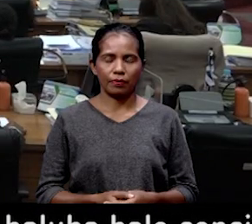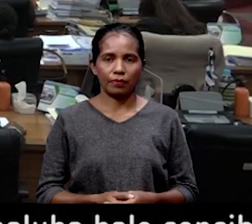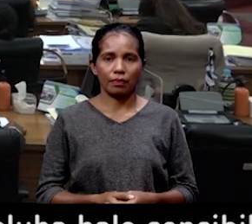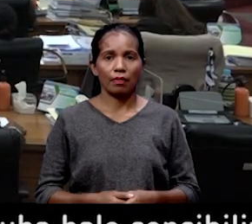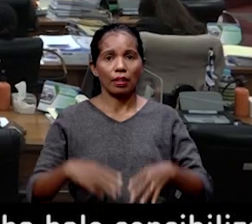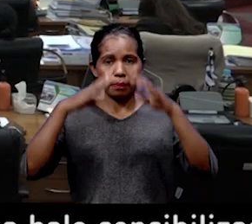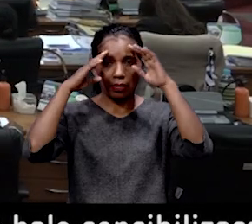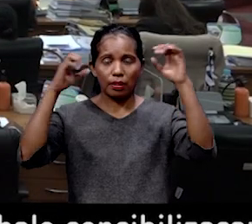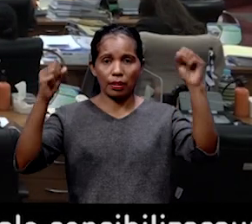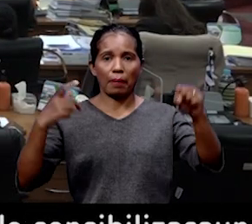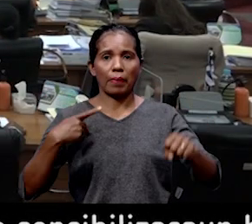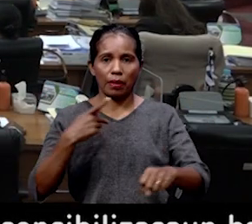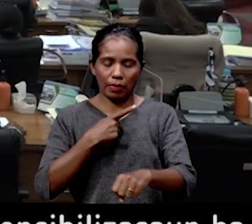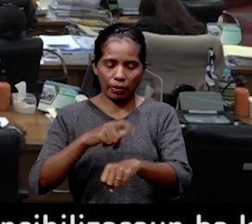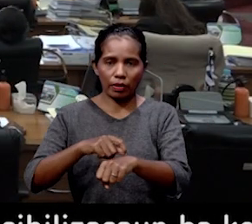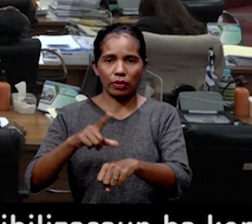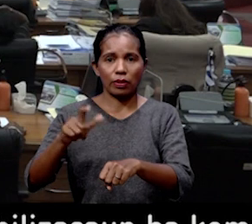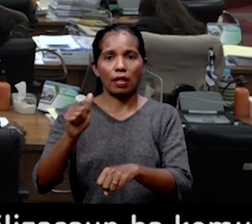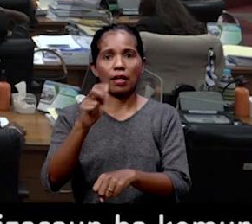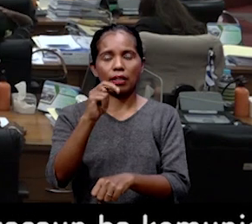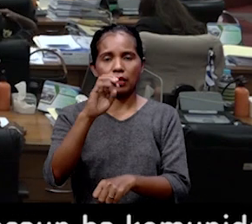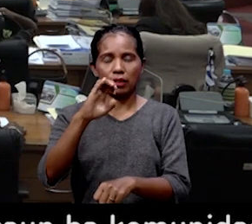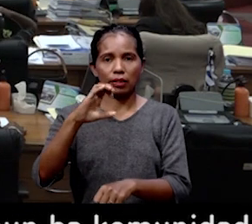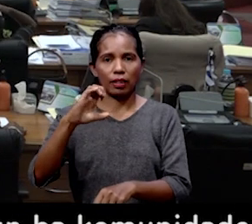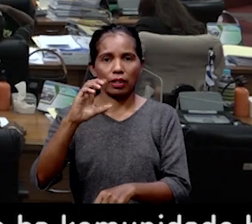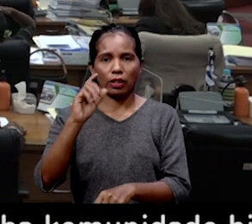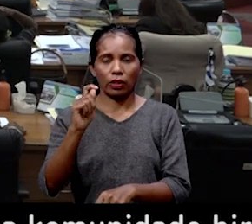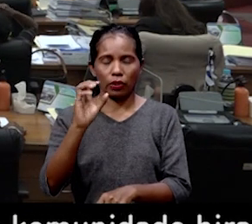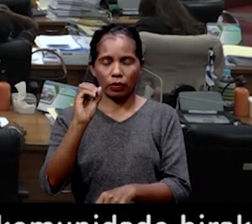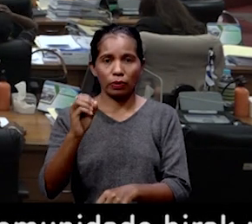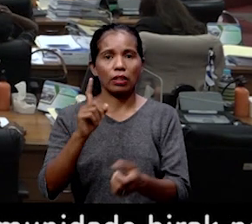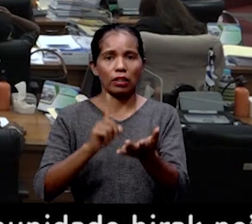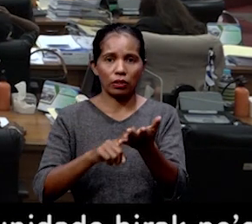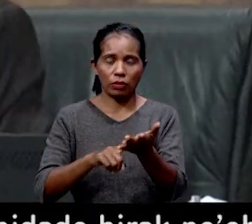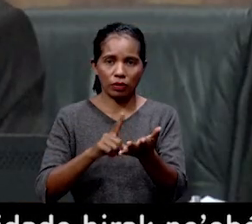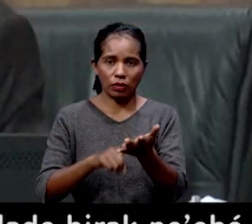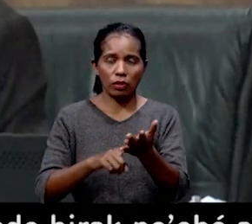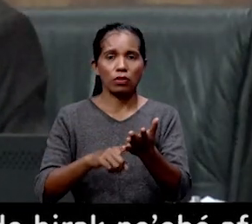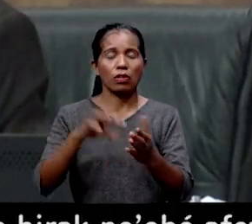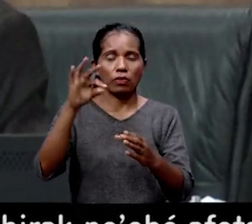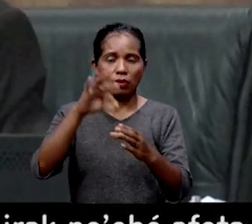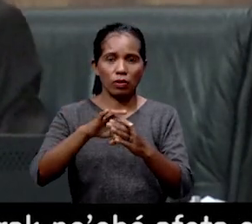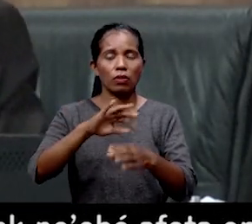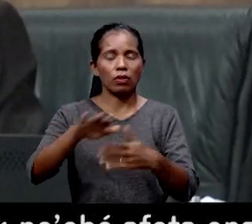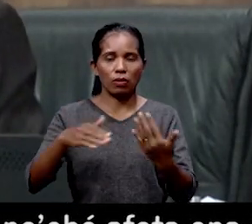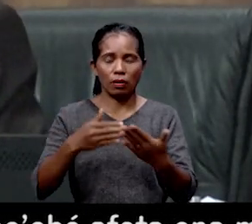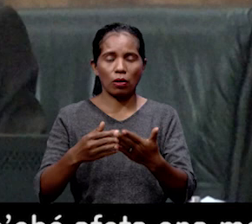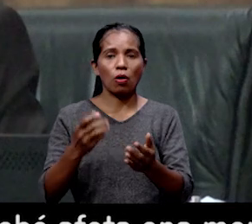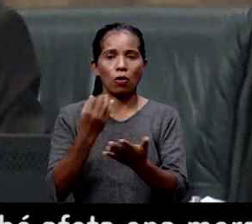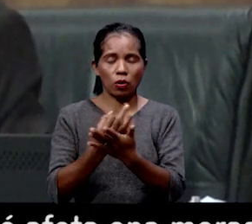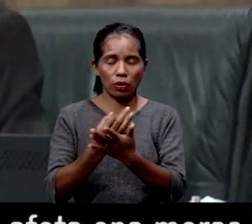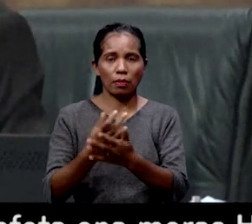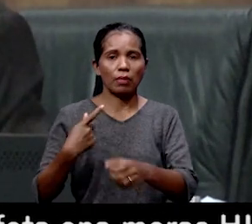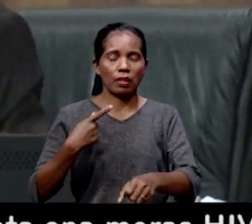Presidente del Parlamento Nacional Aniceto Guterres López e a discussão na votação final global do orçamento do Parlamento Nacional